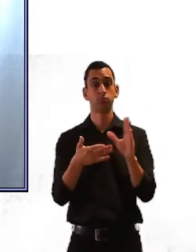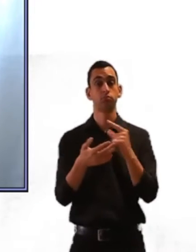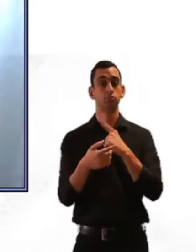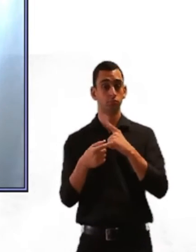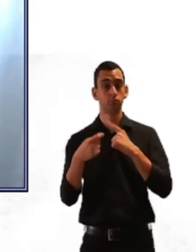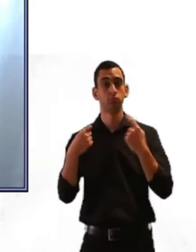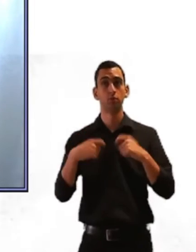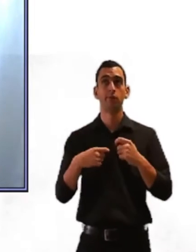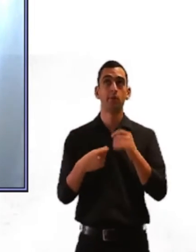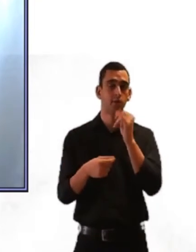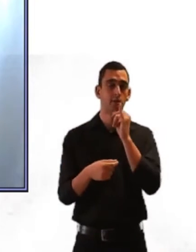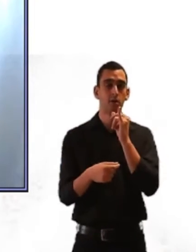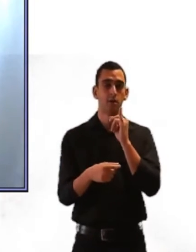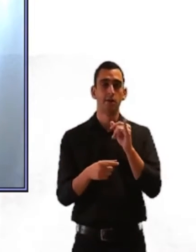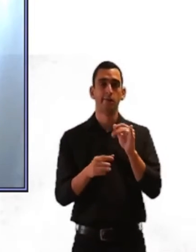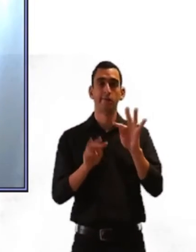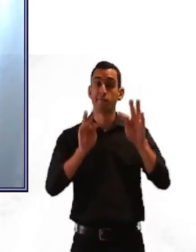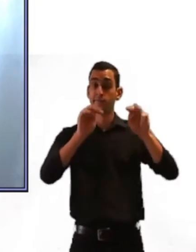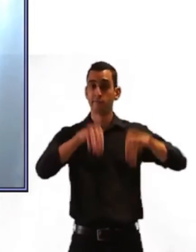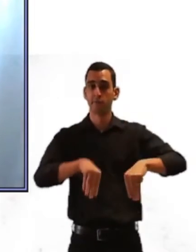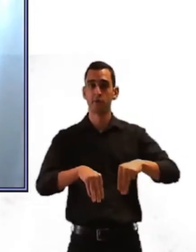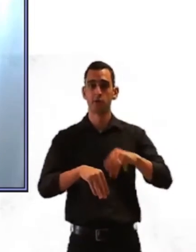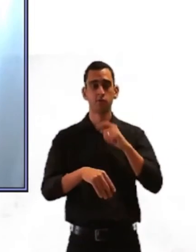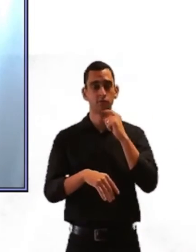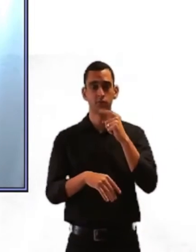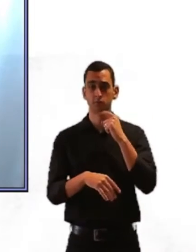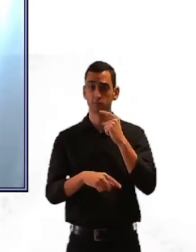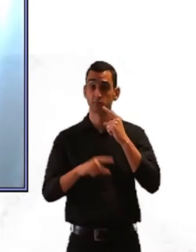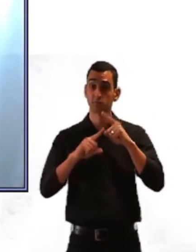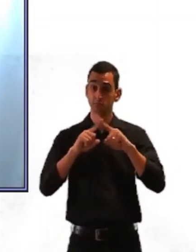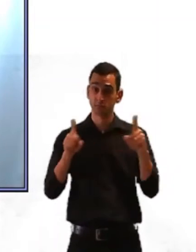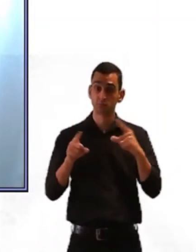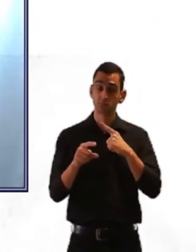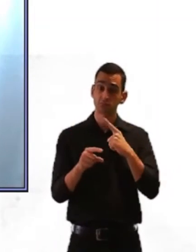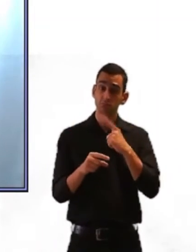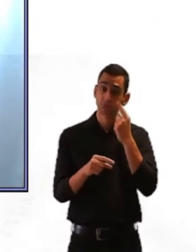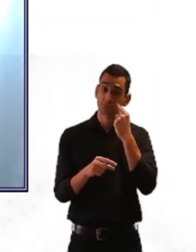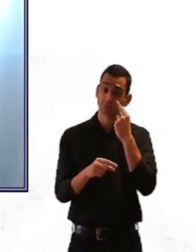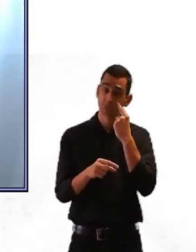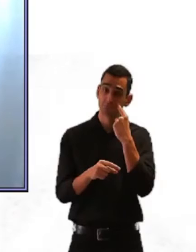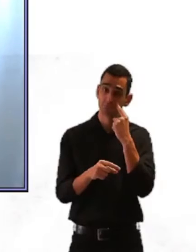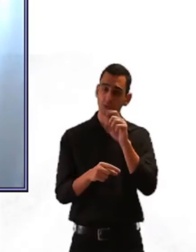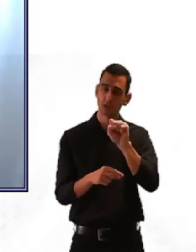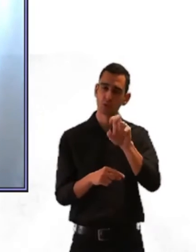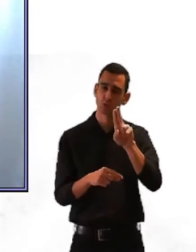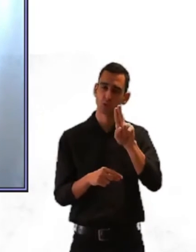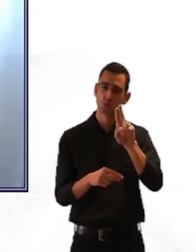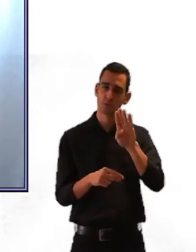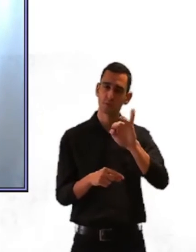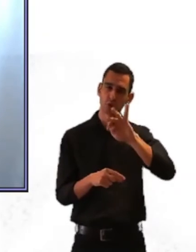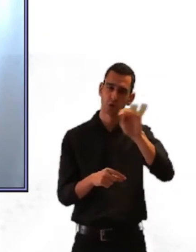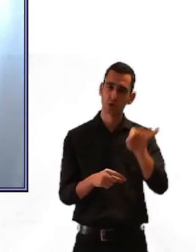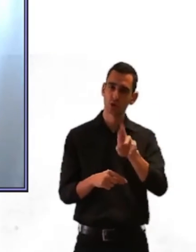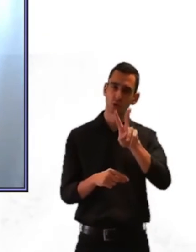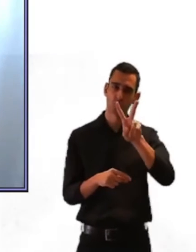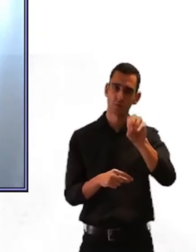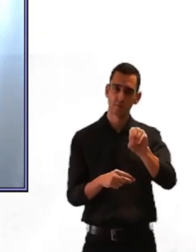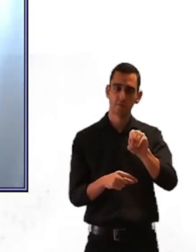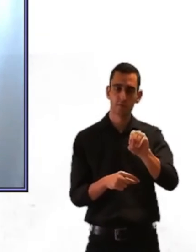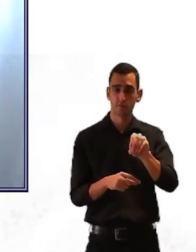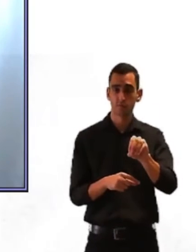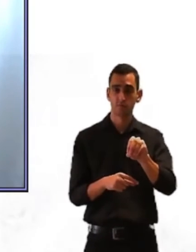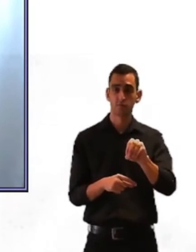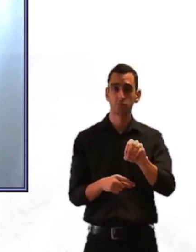Acabar não tem jeito, né? Mas é que haja uma margem mínima de subjetivismo. Então, a crítica a este modelo